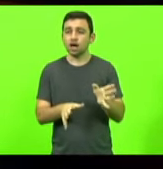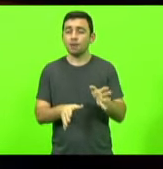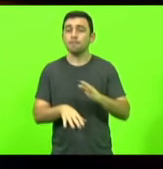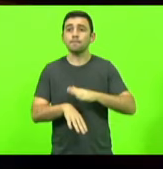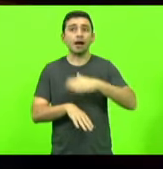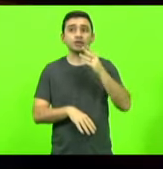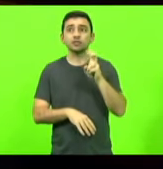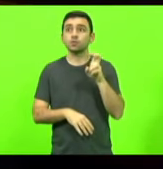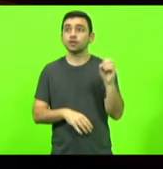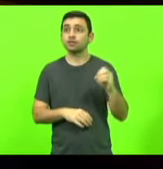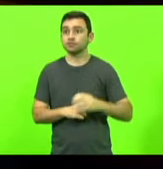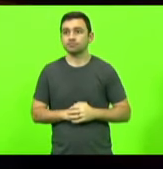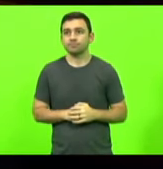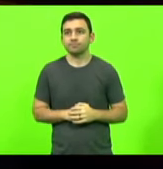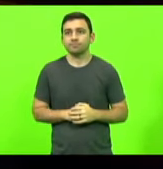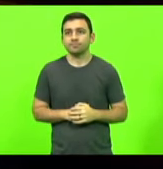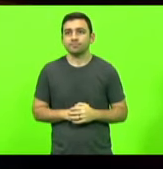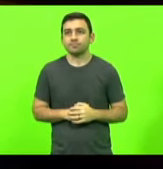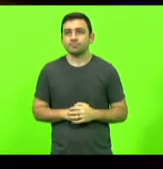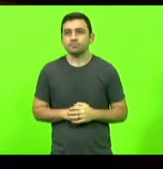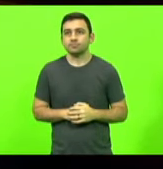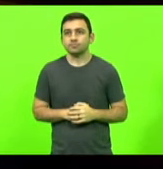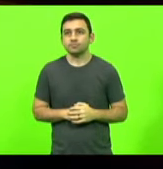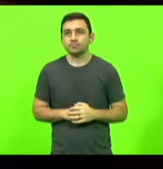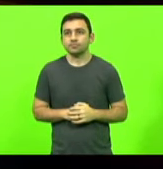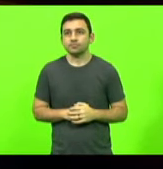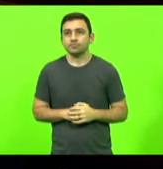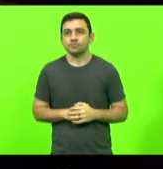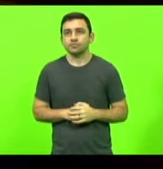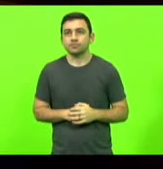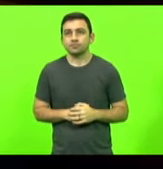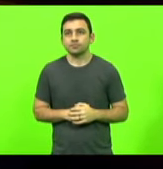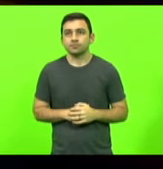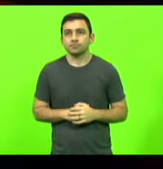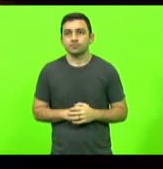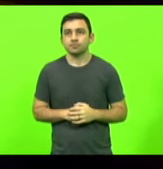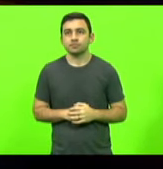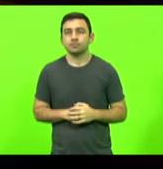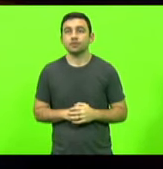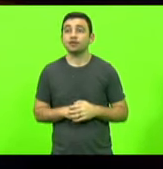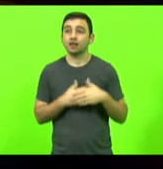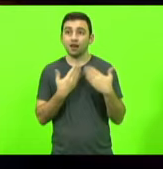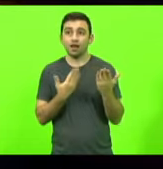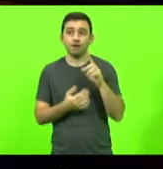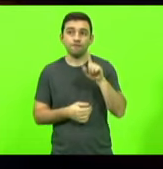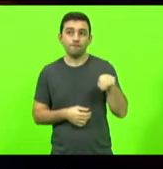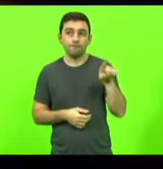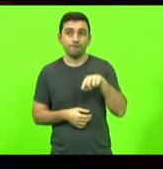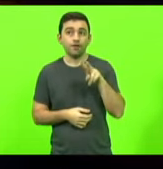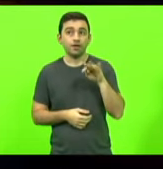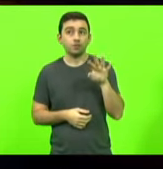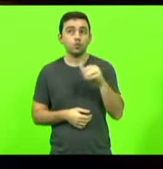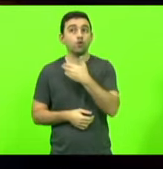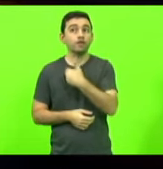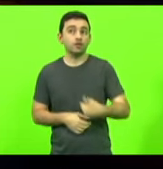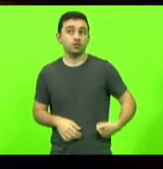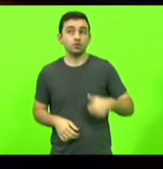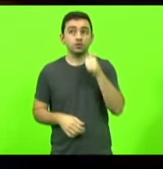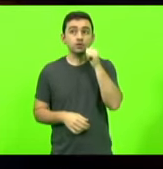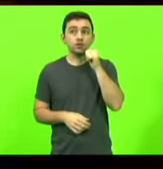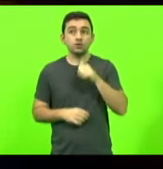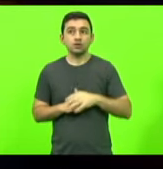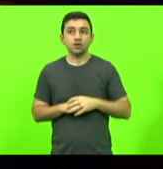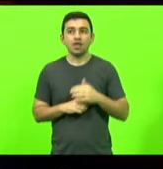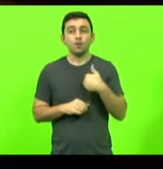de janeiro até agora. Né? E aí, o próprio veto da governadora não foi tão questionado assim, mas quando eu